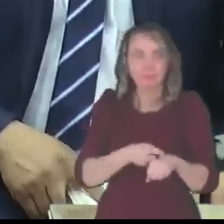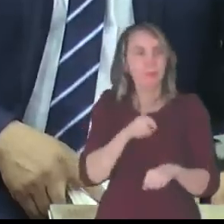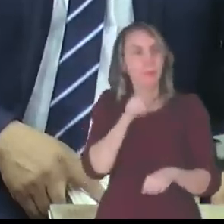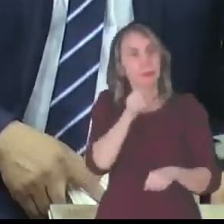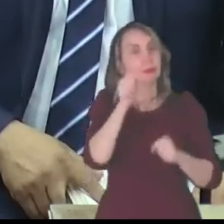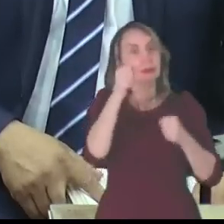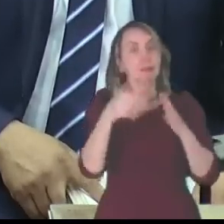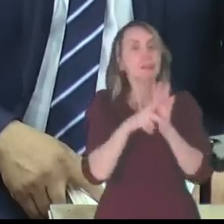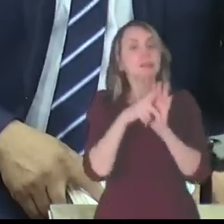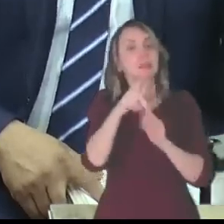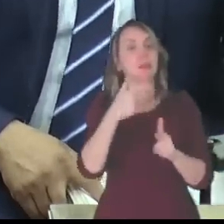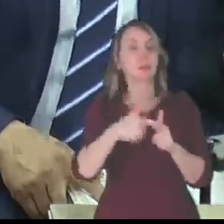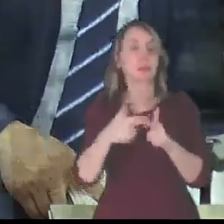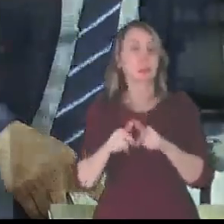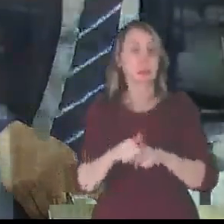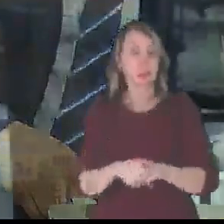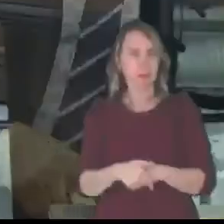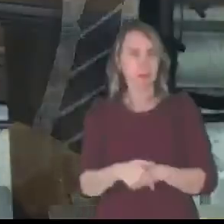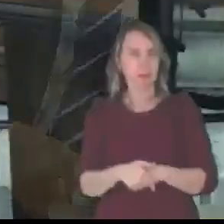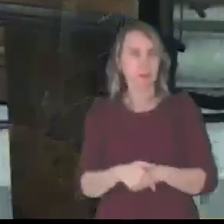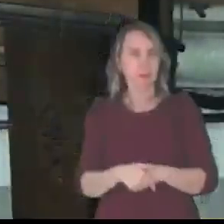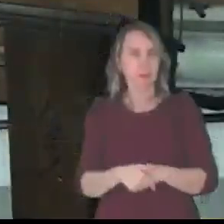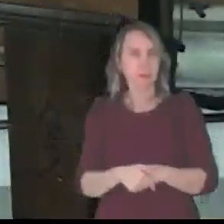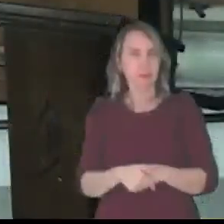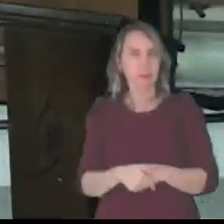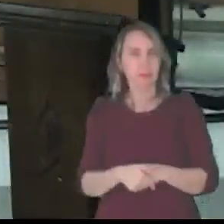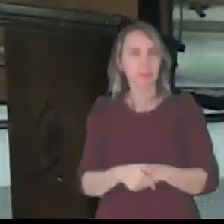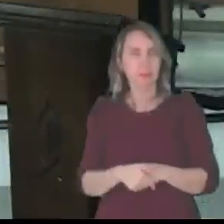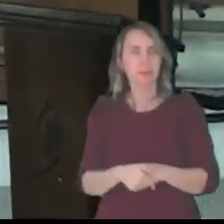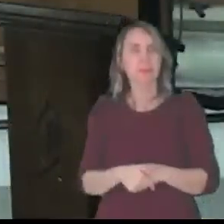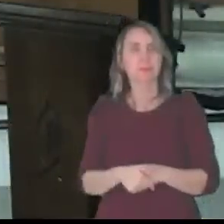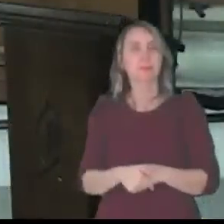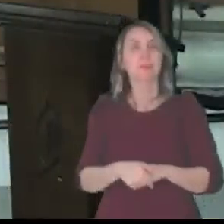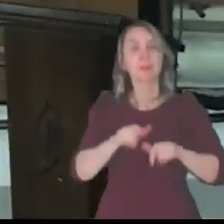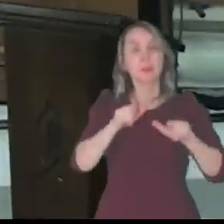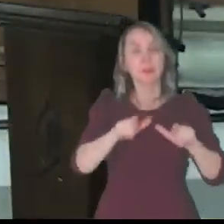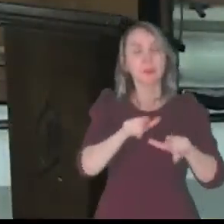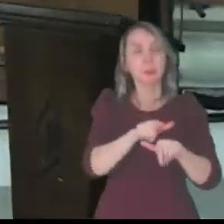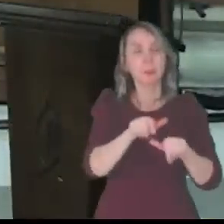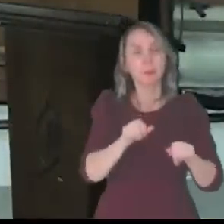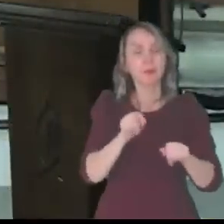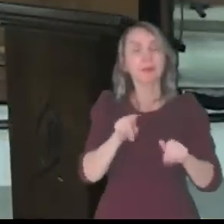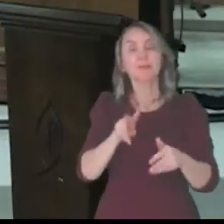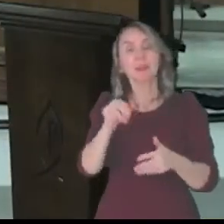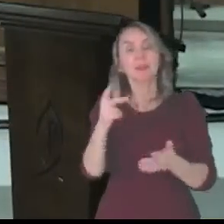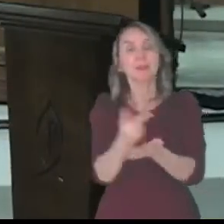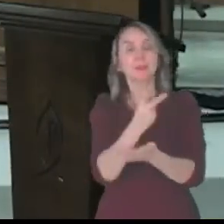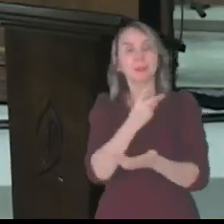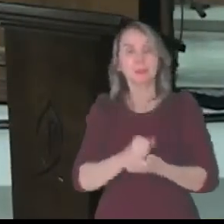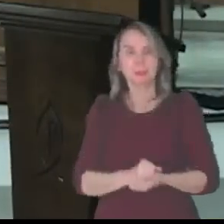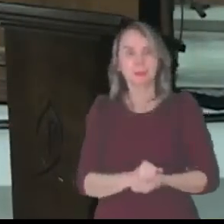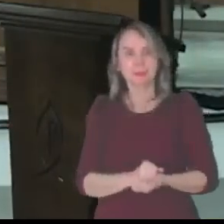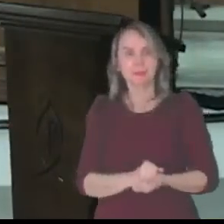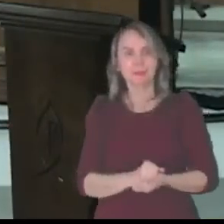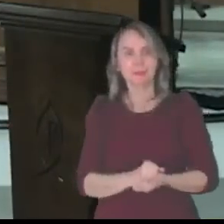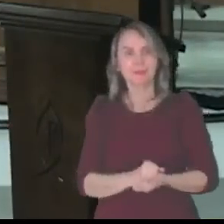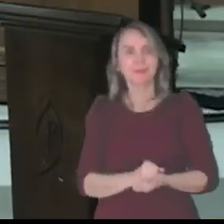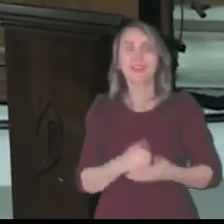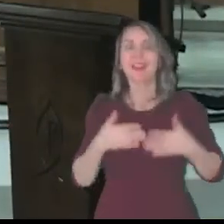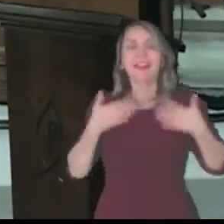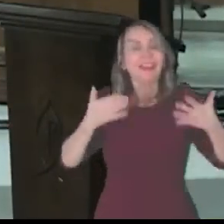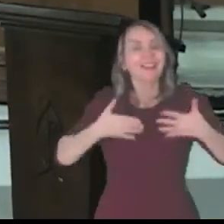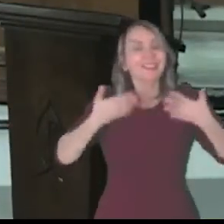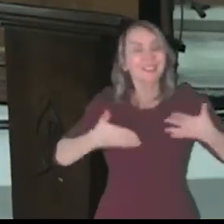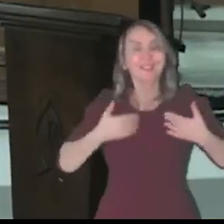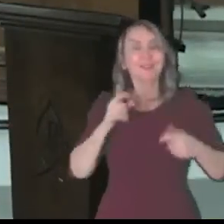deserto aí continua Glória Deus o deserto e os lugares secos que é que vai acontecer com eles se alegraram e